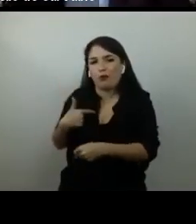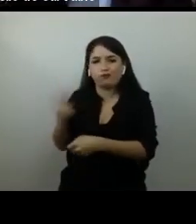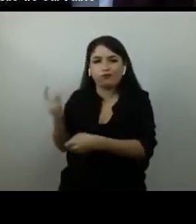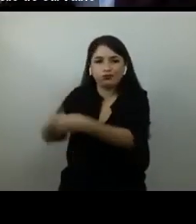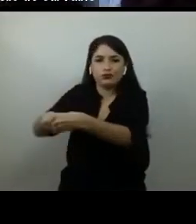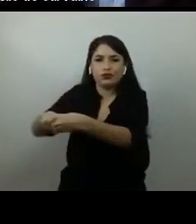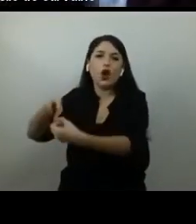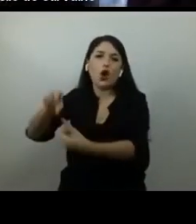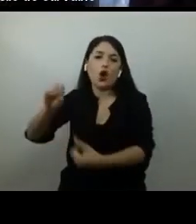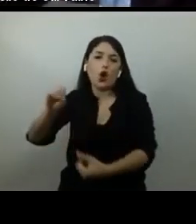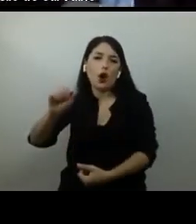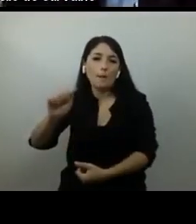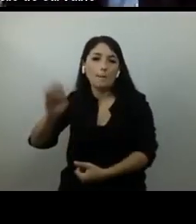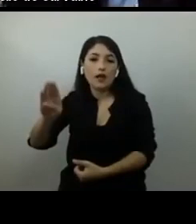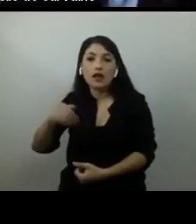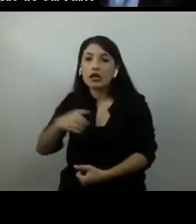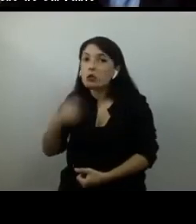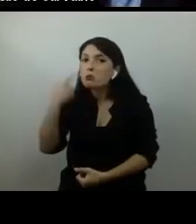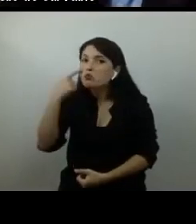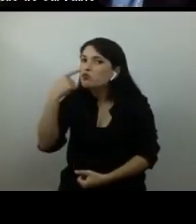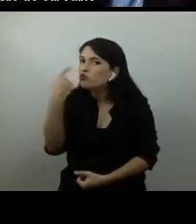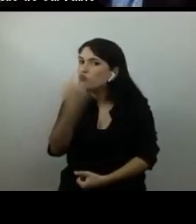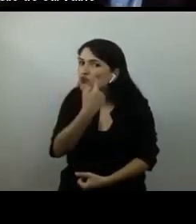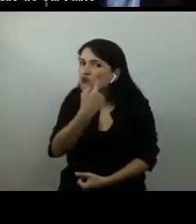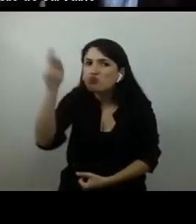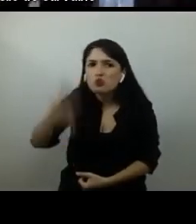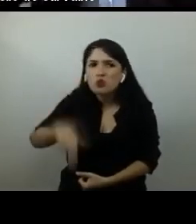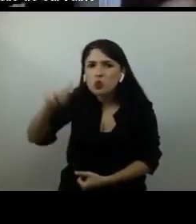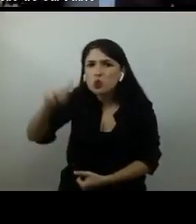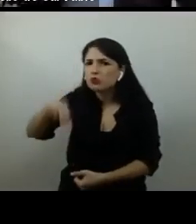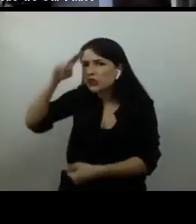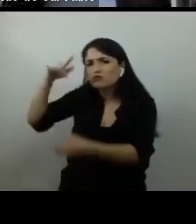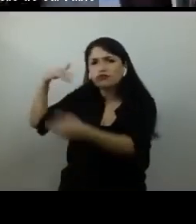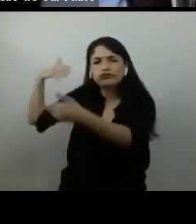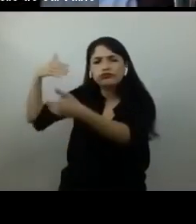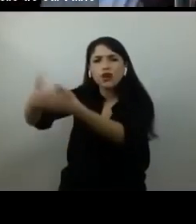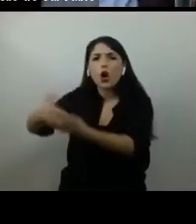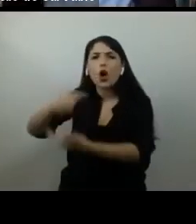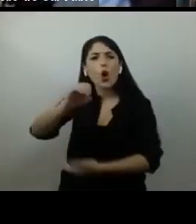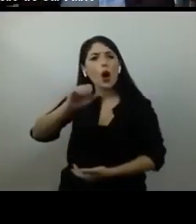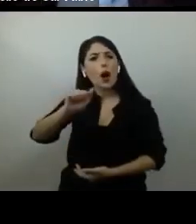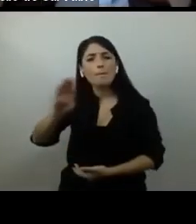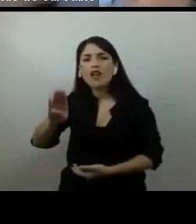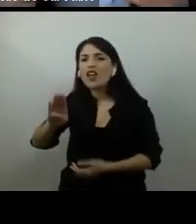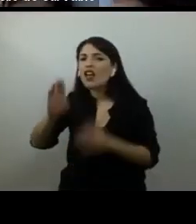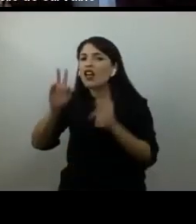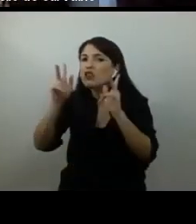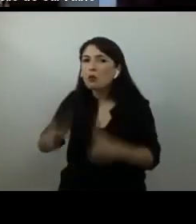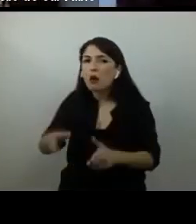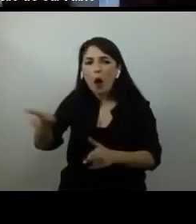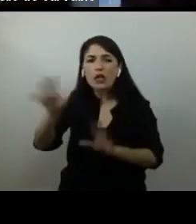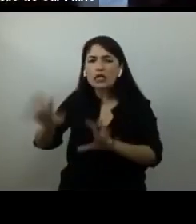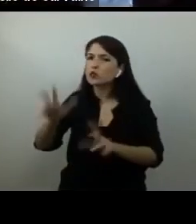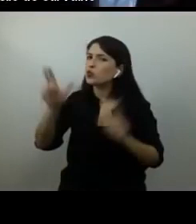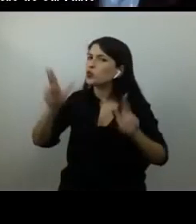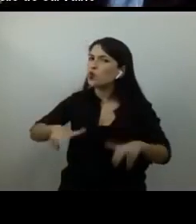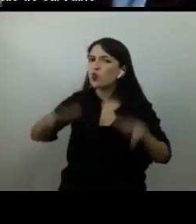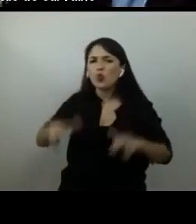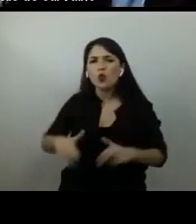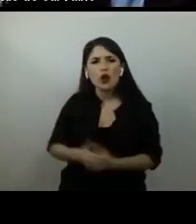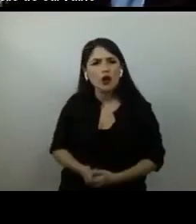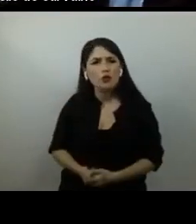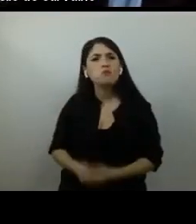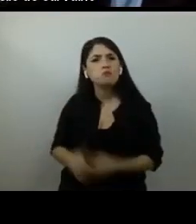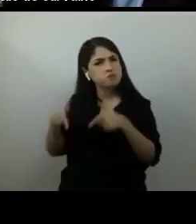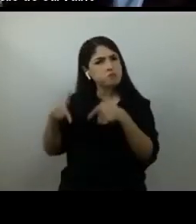nunca tive uma OAB tão atuante na minha vida de advocacia, então eu até acho que o Marco vai poder falar um pouco mais. A minha